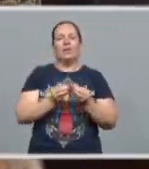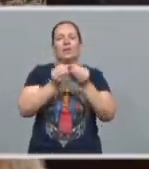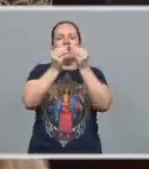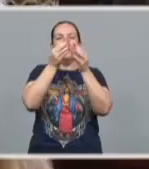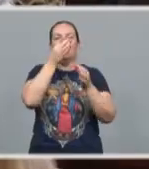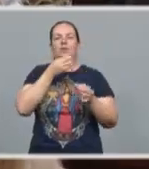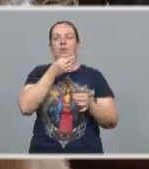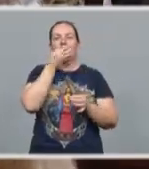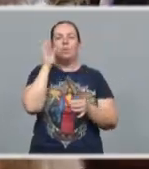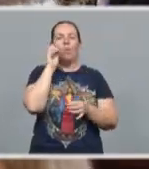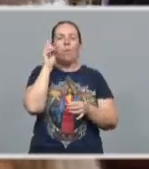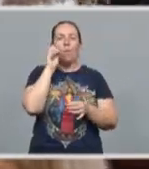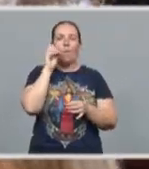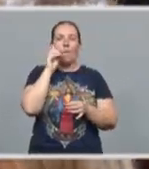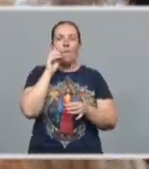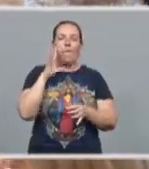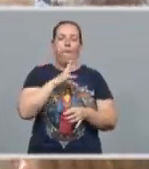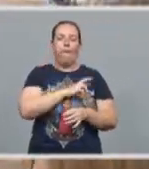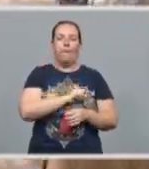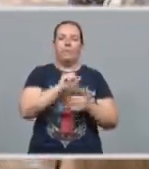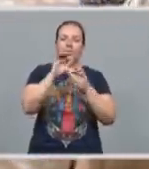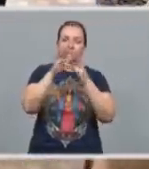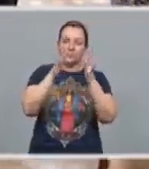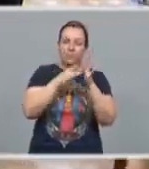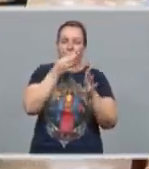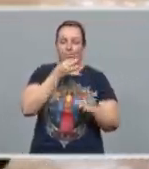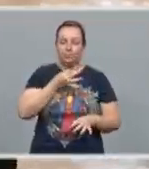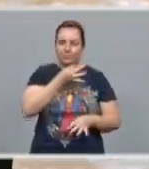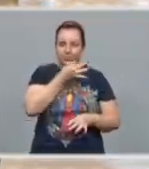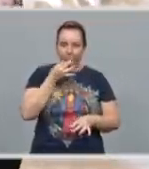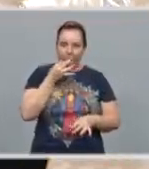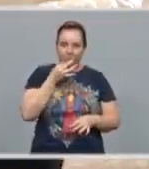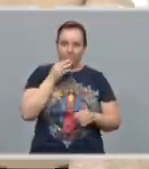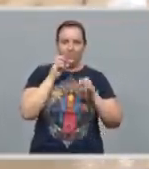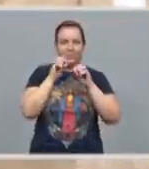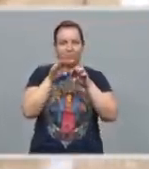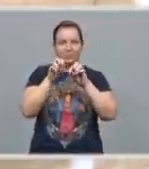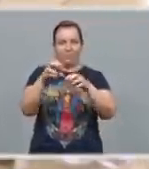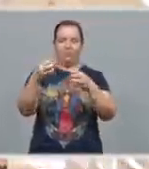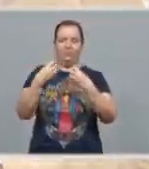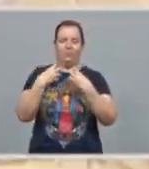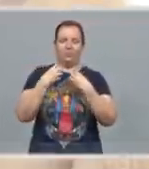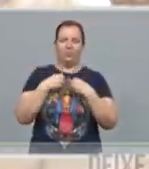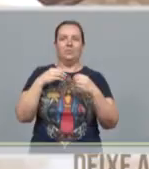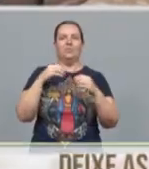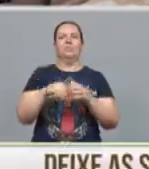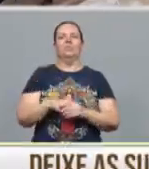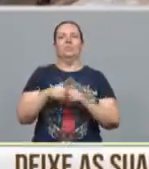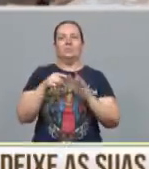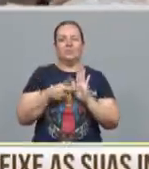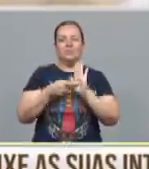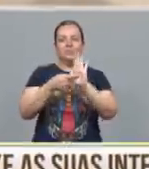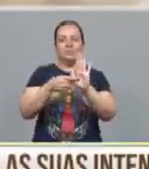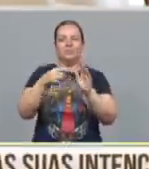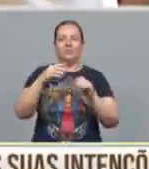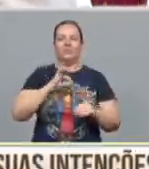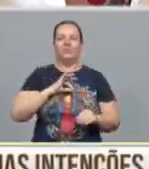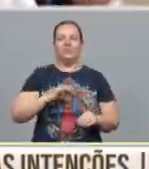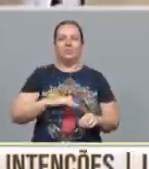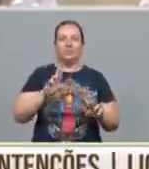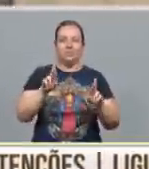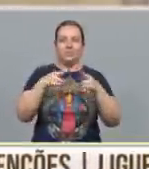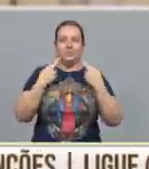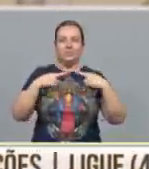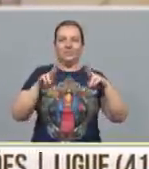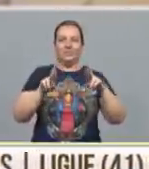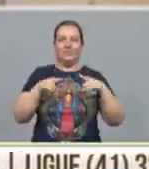todos os dias e pelo amor a Jesus Eucarístico, ensinado e testemunhado pelo Padre Reginaldo.